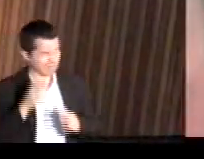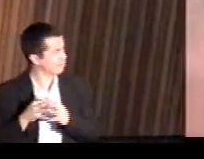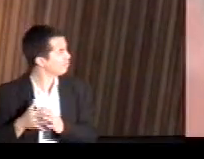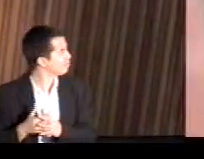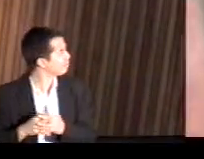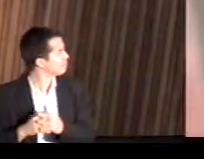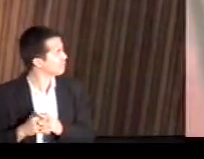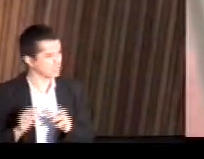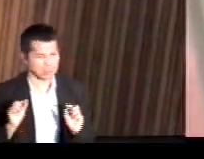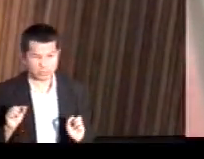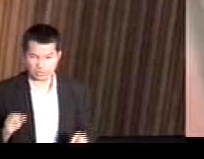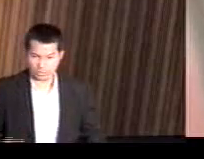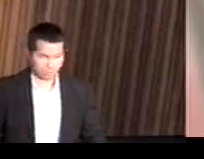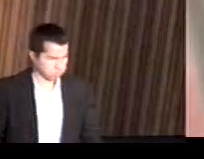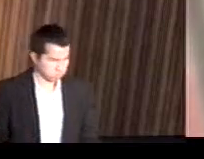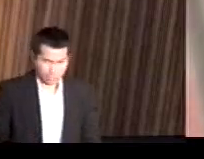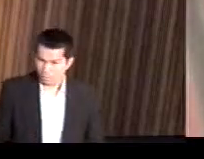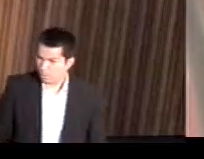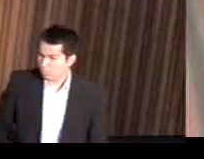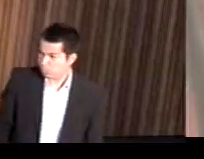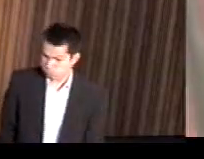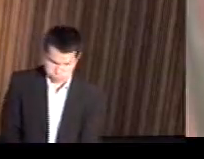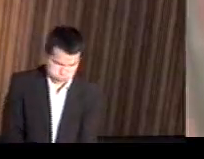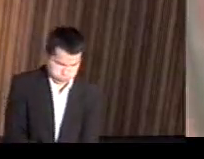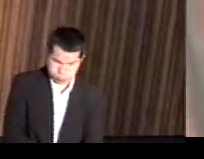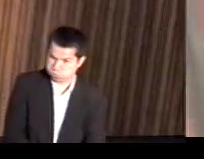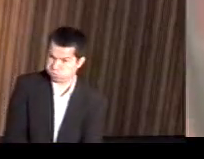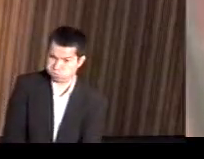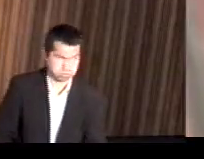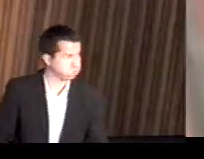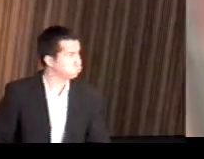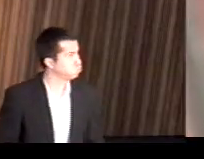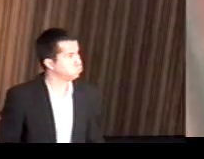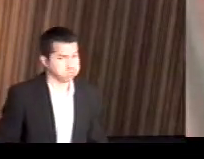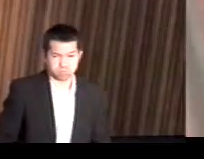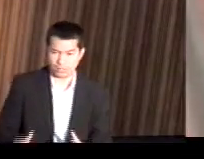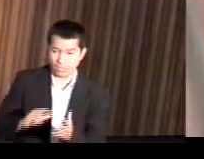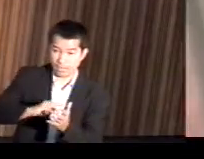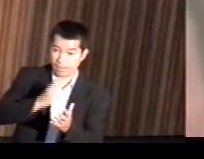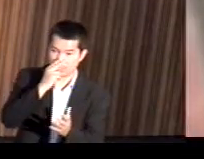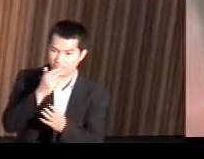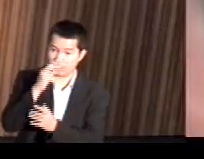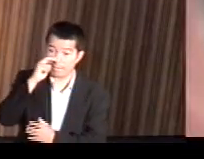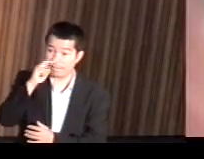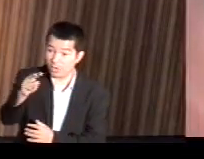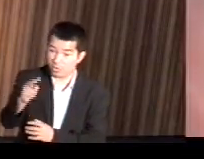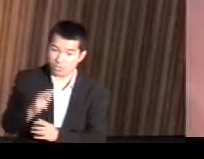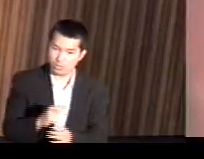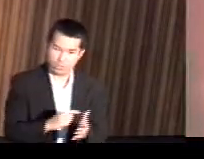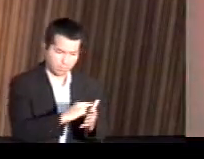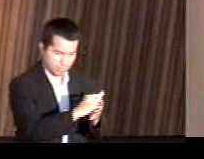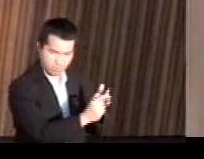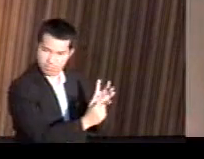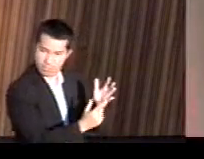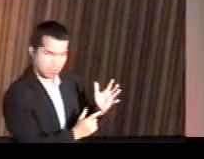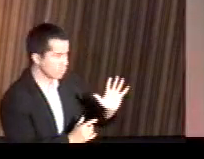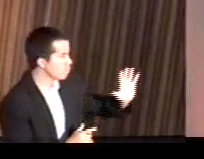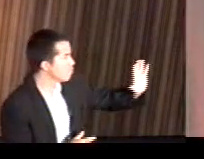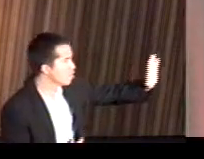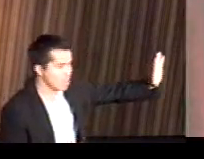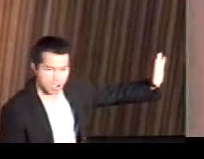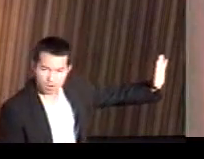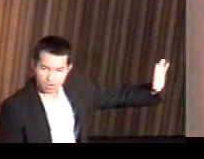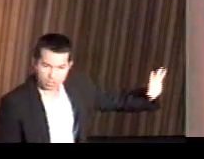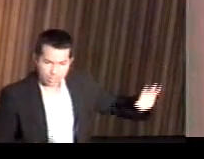e ele treme, ele se desconcerta, é algo horrível. E então alguém diz para ele: tem alguém aqui que